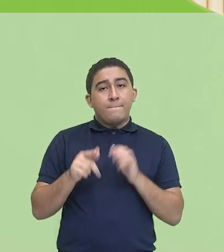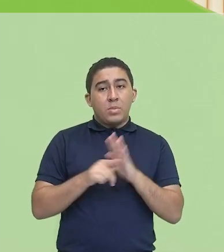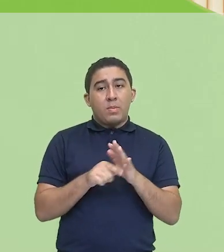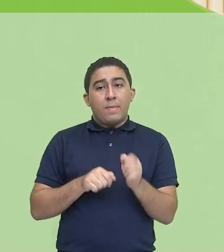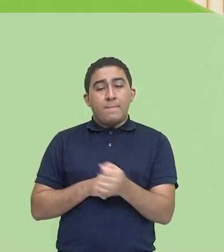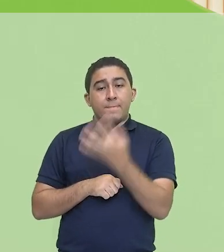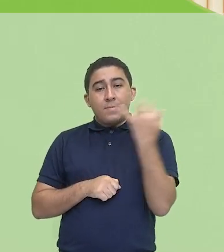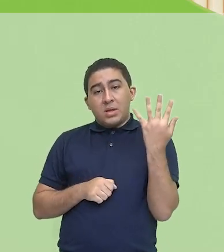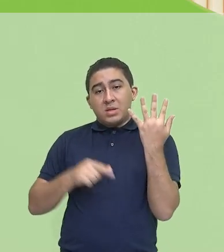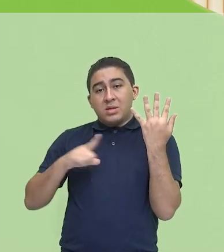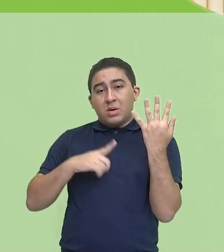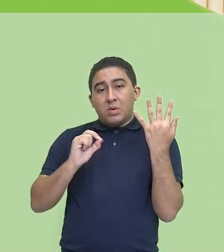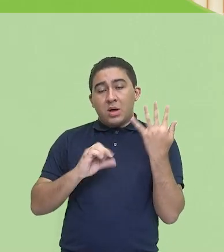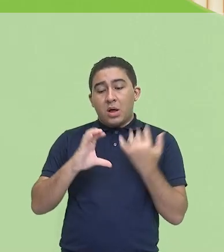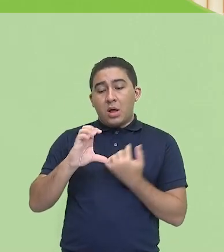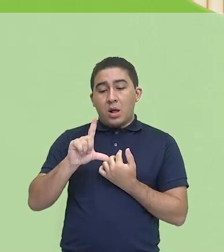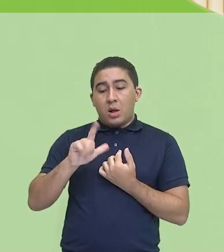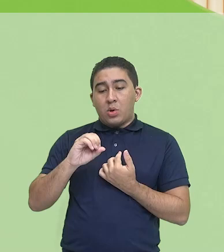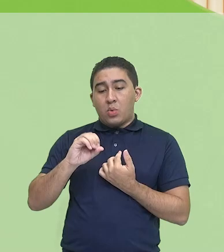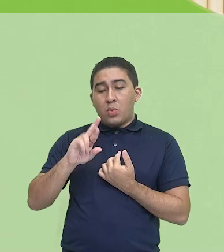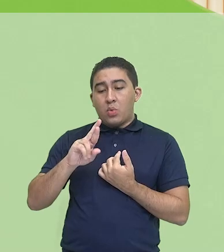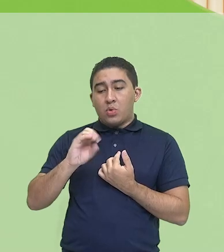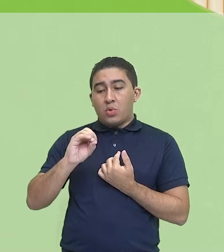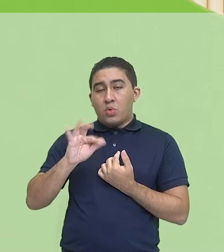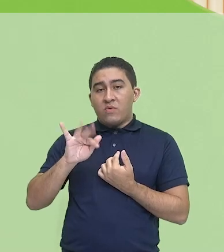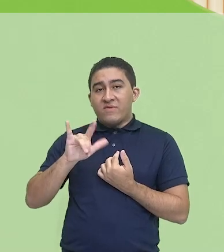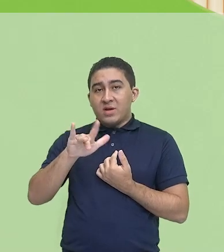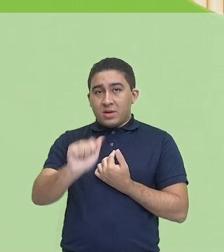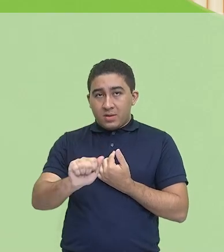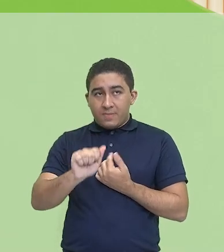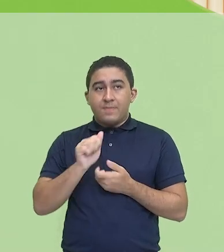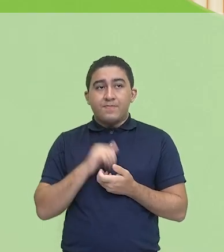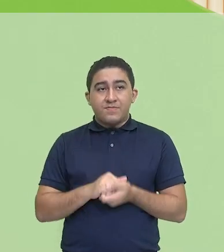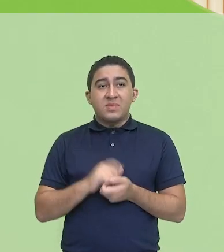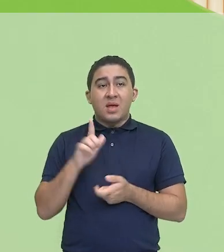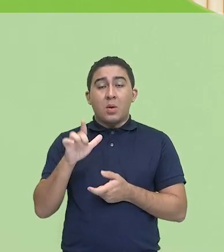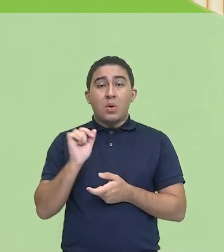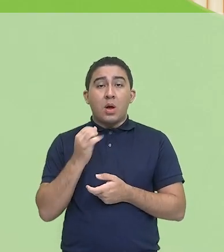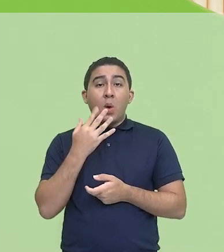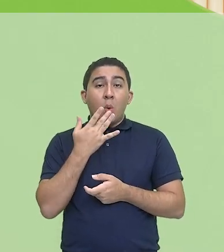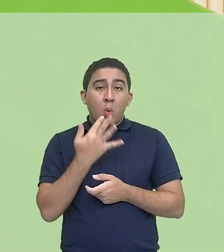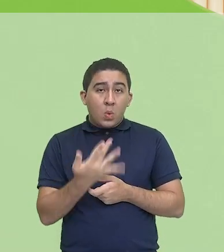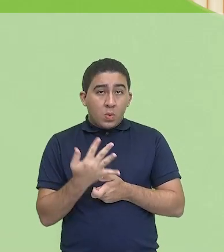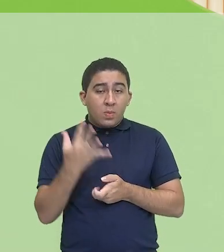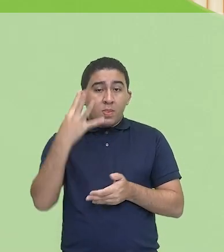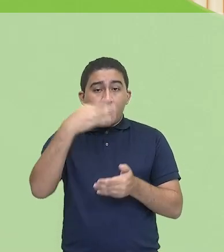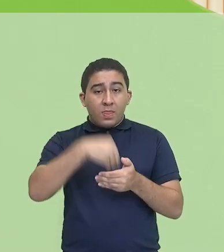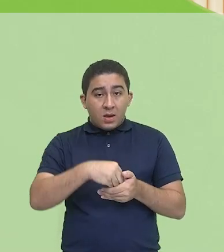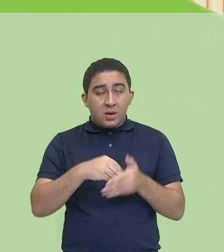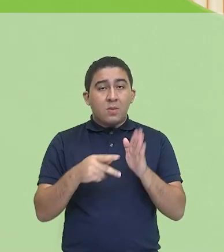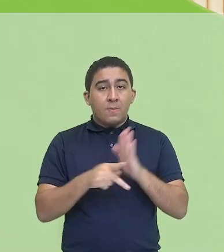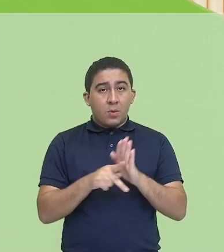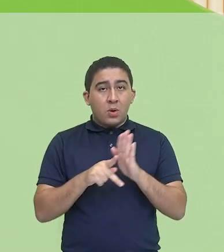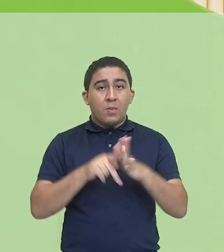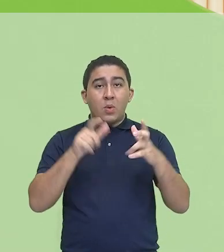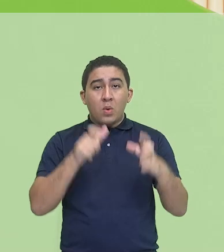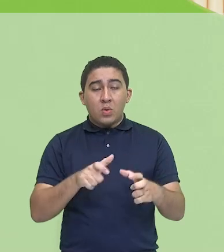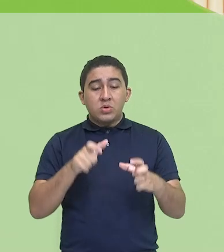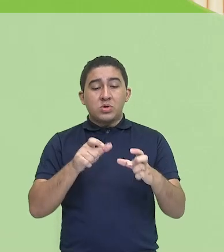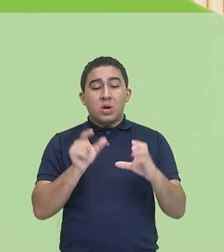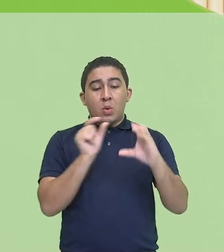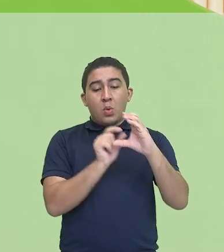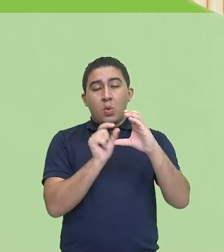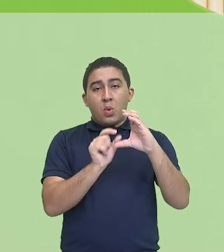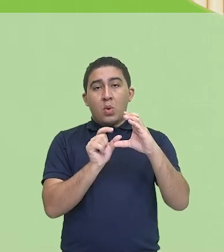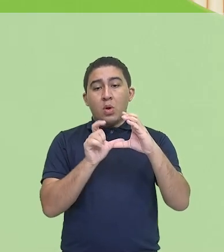a presença da clorofila. E a clorofila é o pigmento que está dentro do cloroplasto, que há